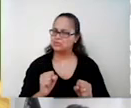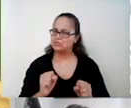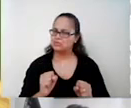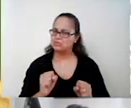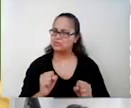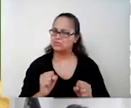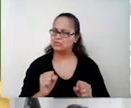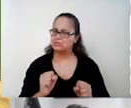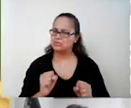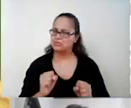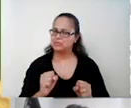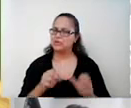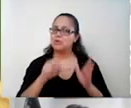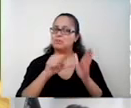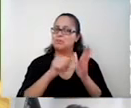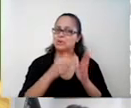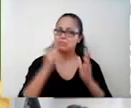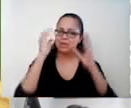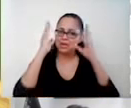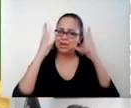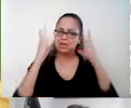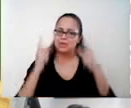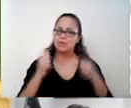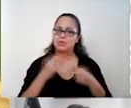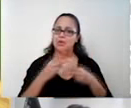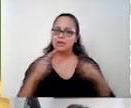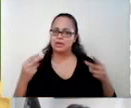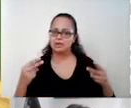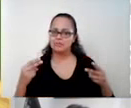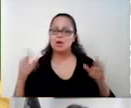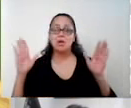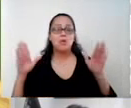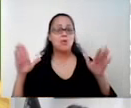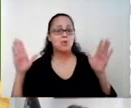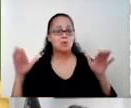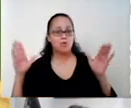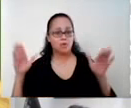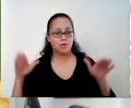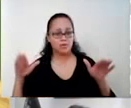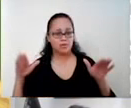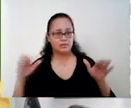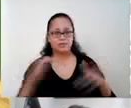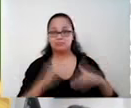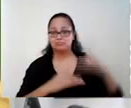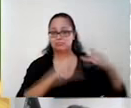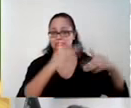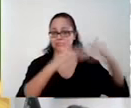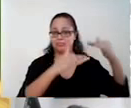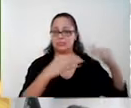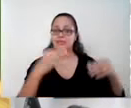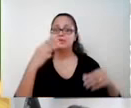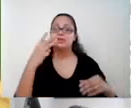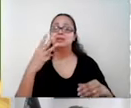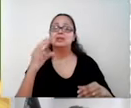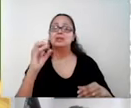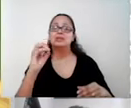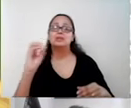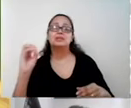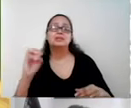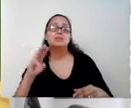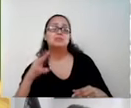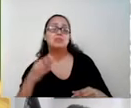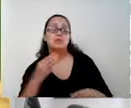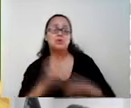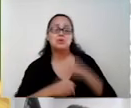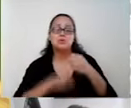atual foi o primeiro animal com asas que apareceu na escala evolutiva, por volta de 300 milhões de anos isso.